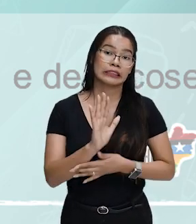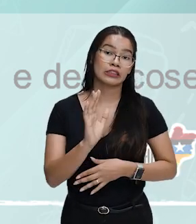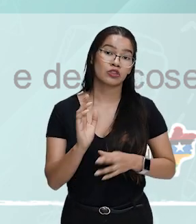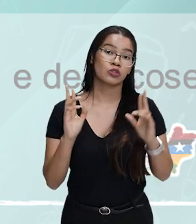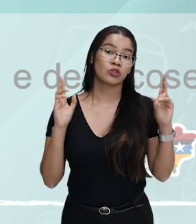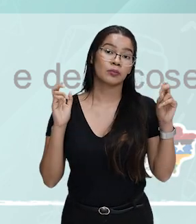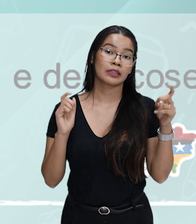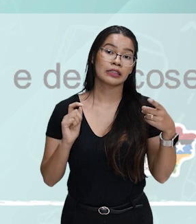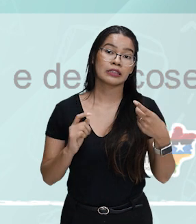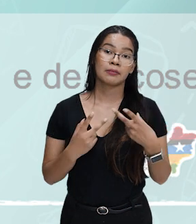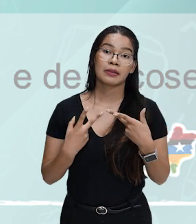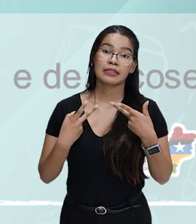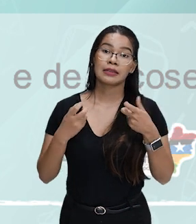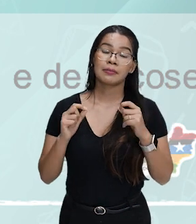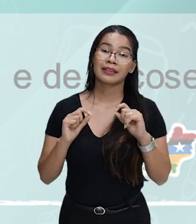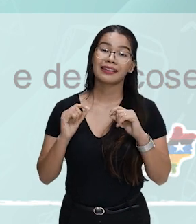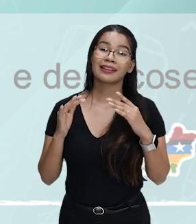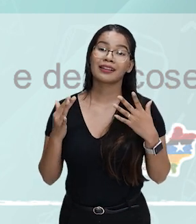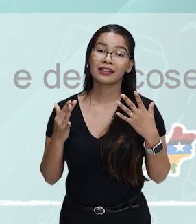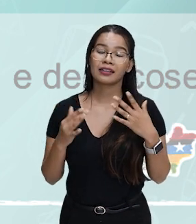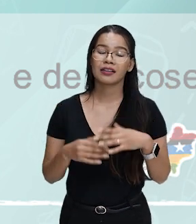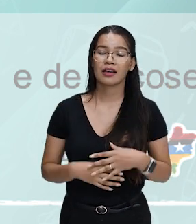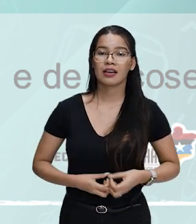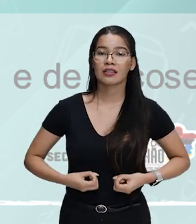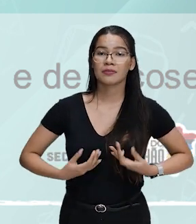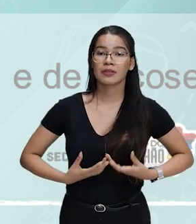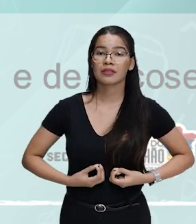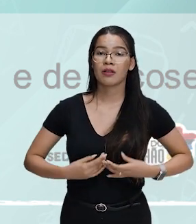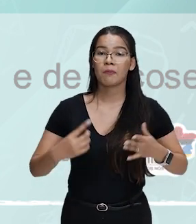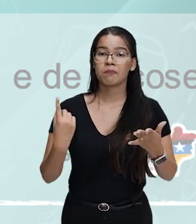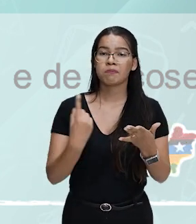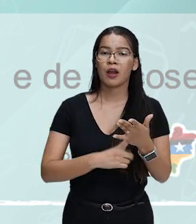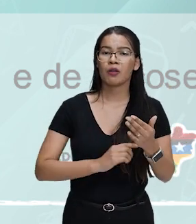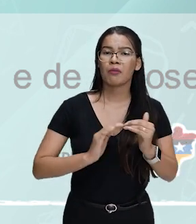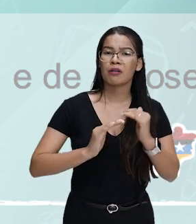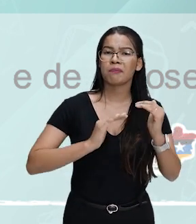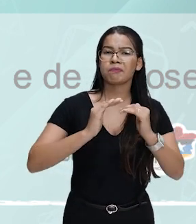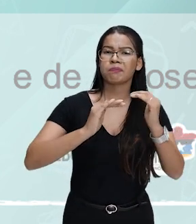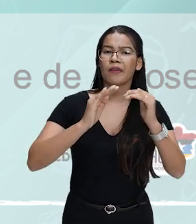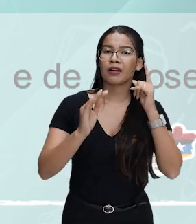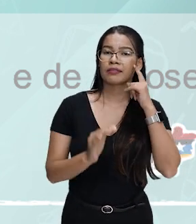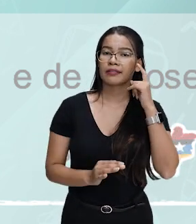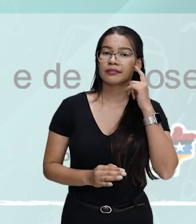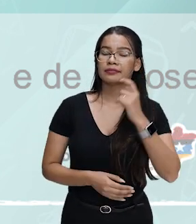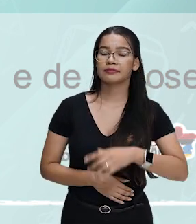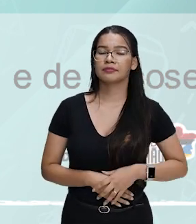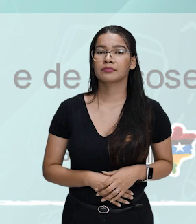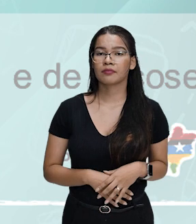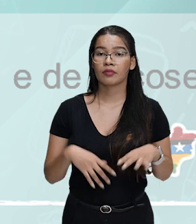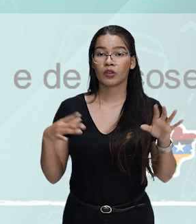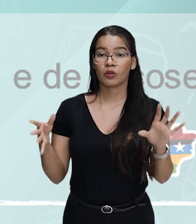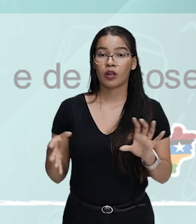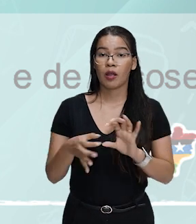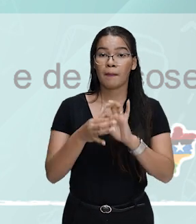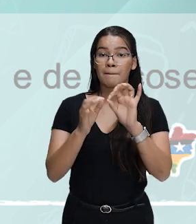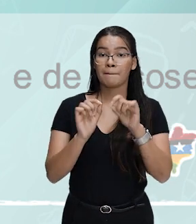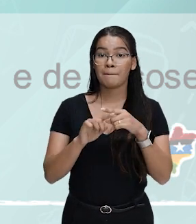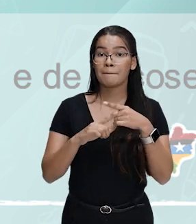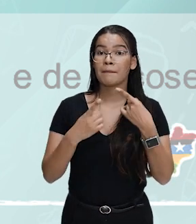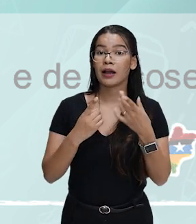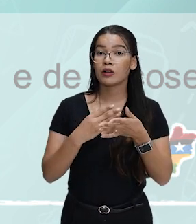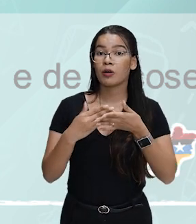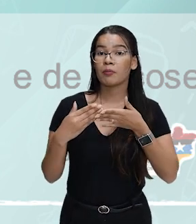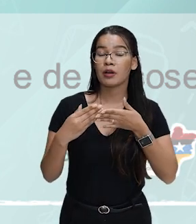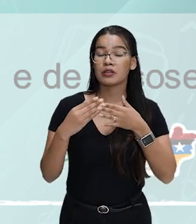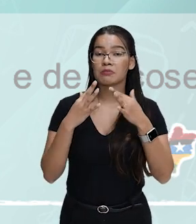respeito, identifica-se no fragmento que a expressão, além disso, marca uma sequência de ideias. O conectivo mais também inicia uma oração